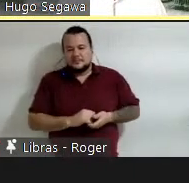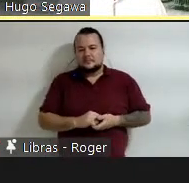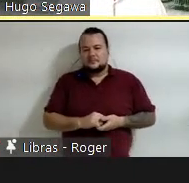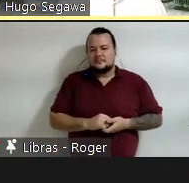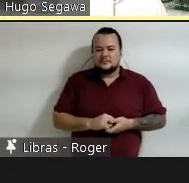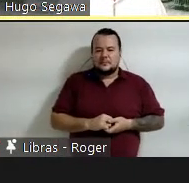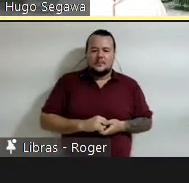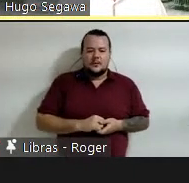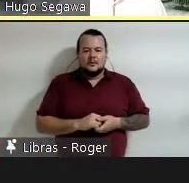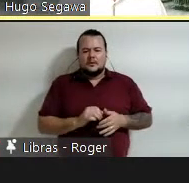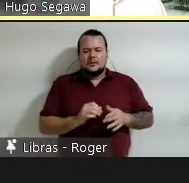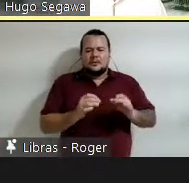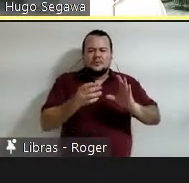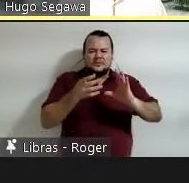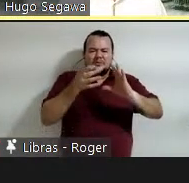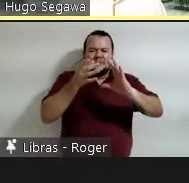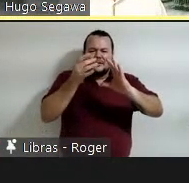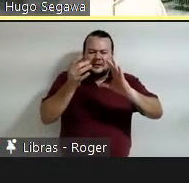detalhes, né?